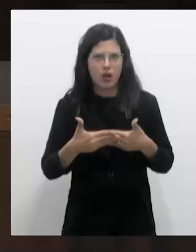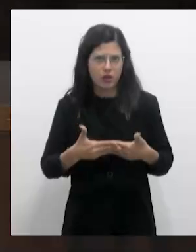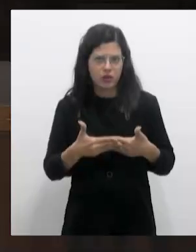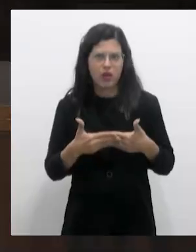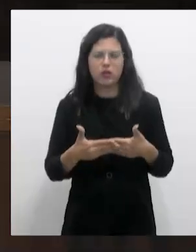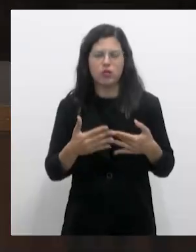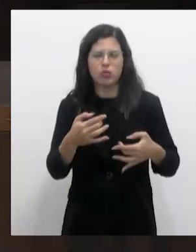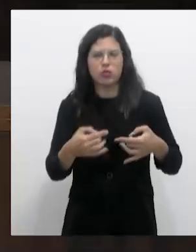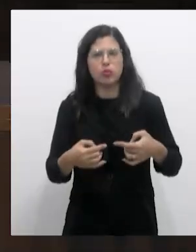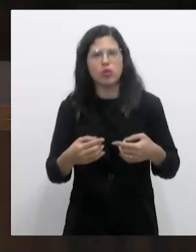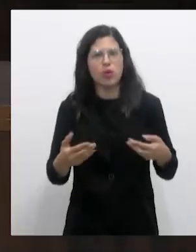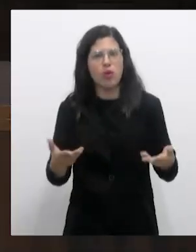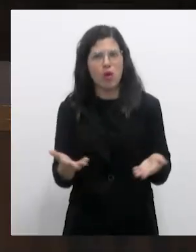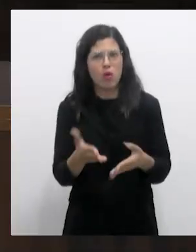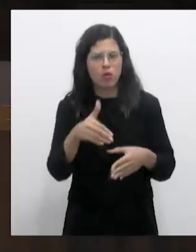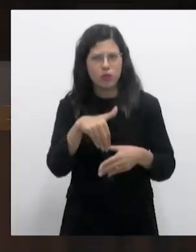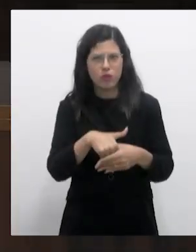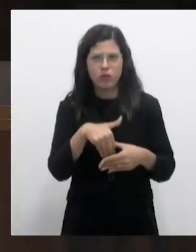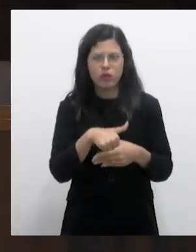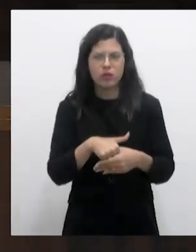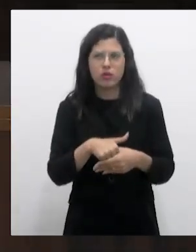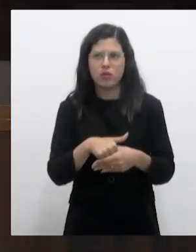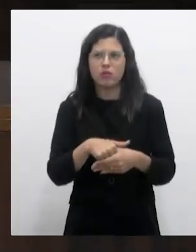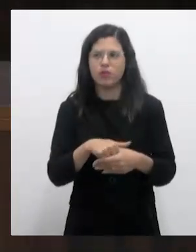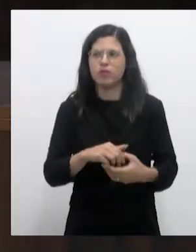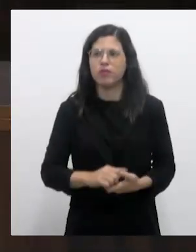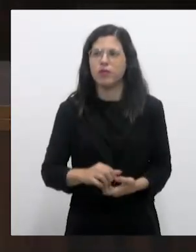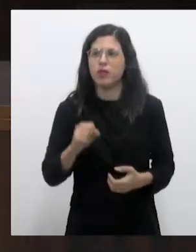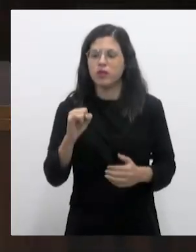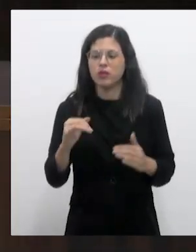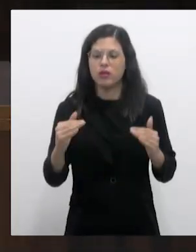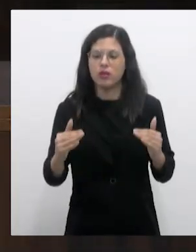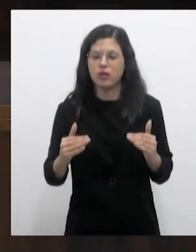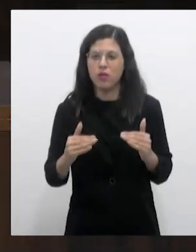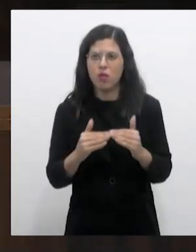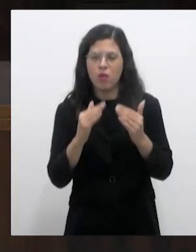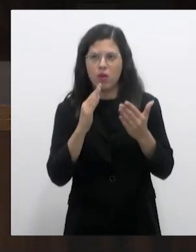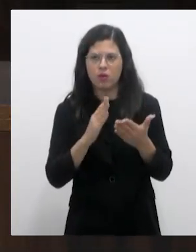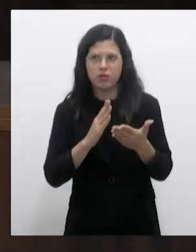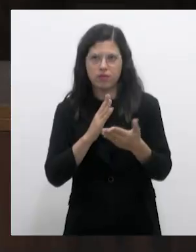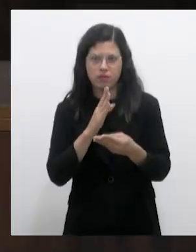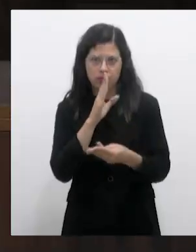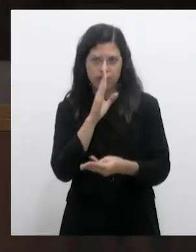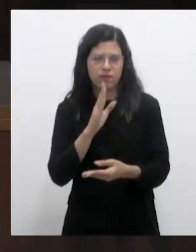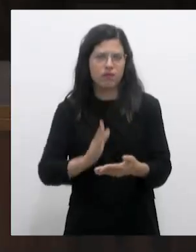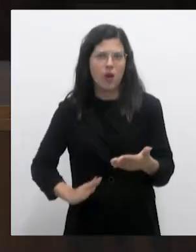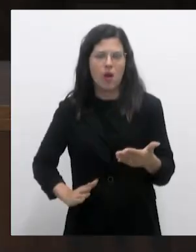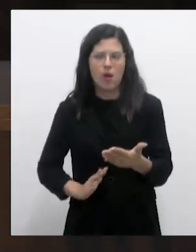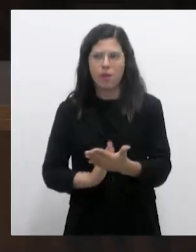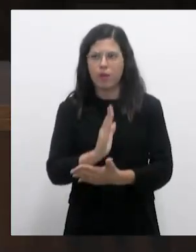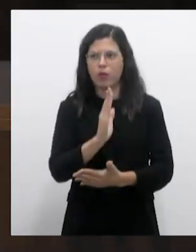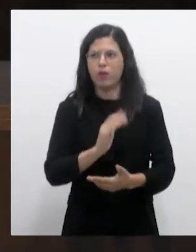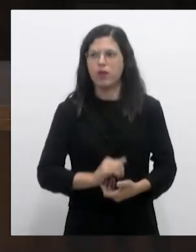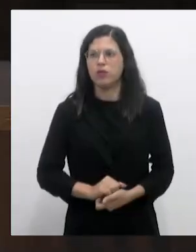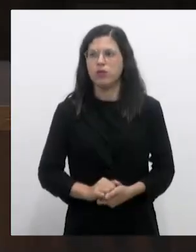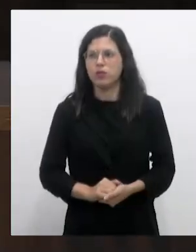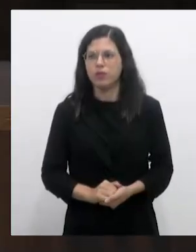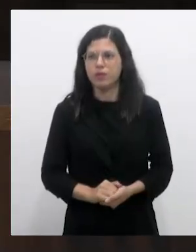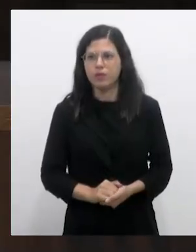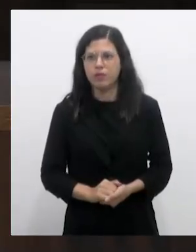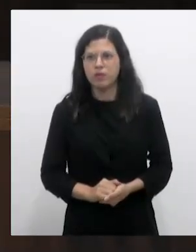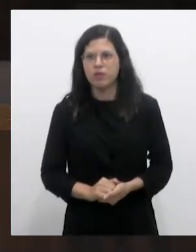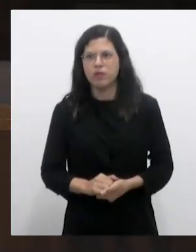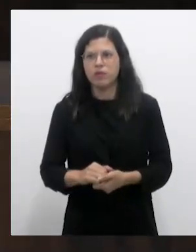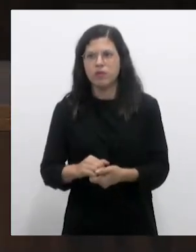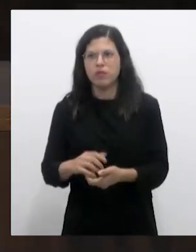é encerrada a discussão. Em votação. Os senhores que aprovam, permaneçam como estão. Aprovado,